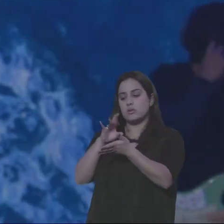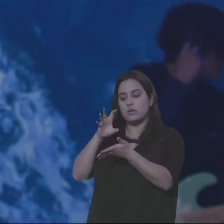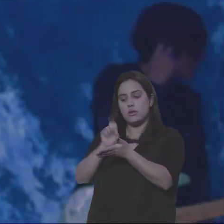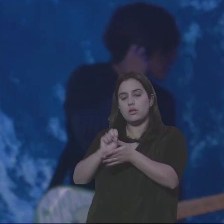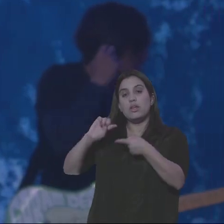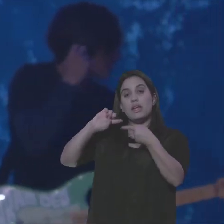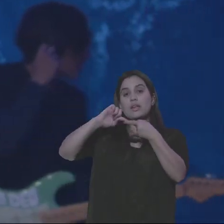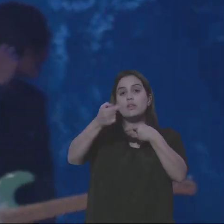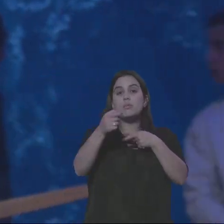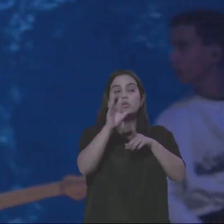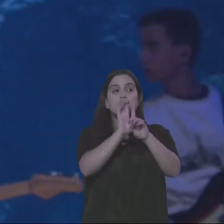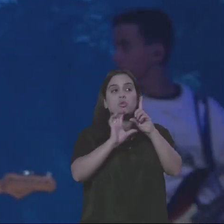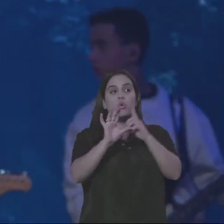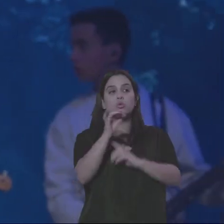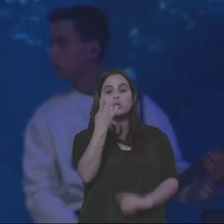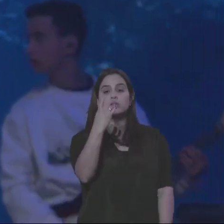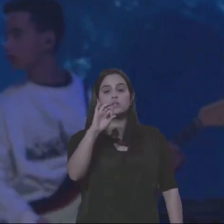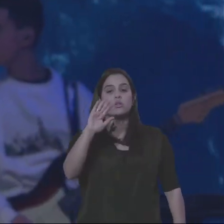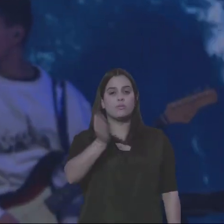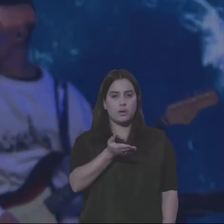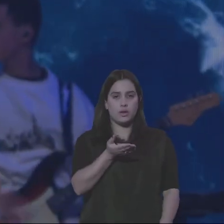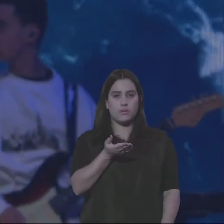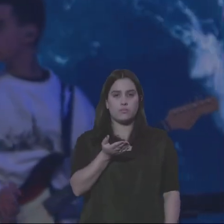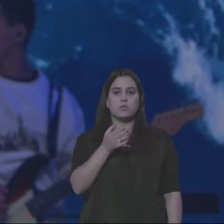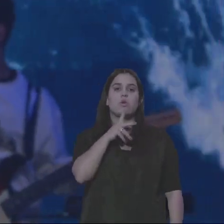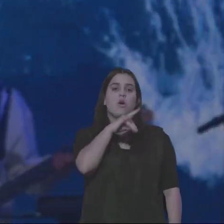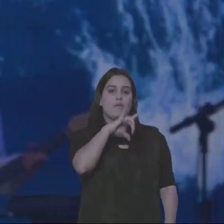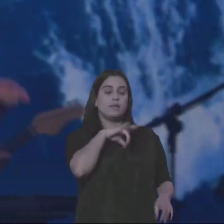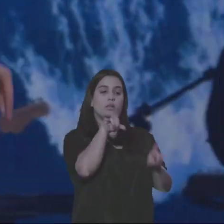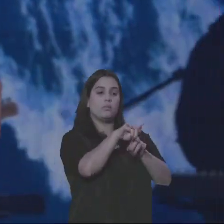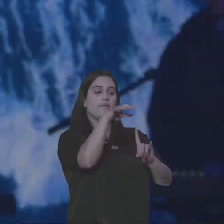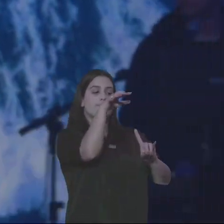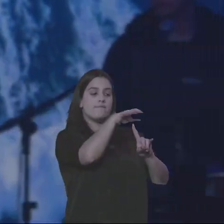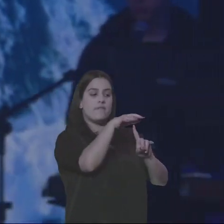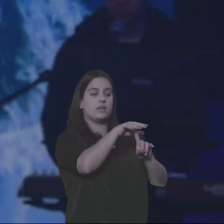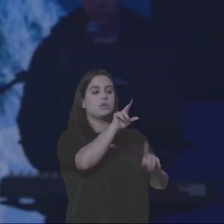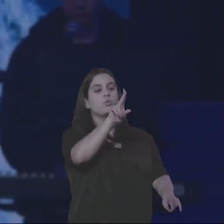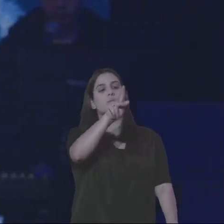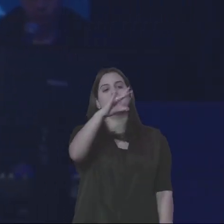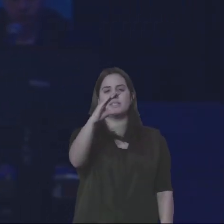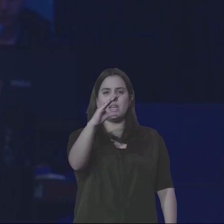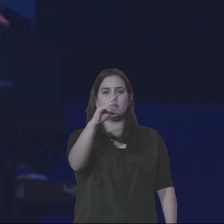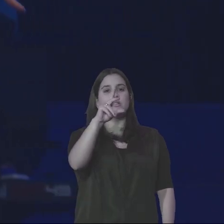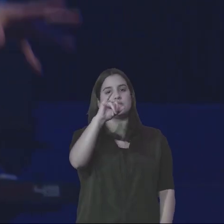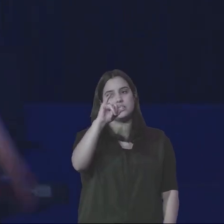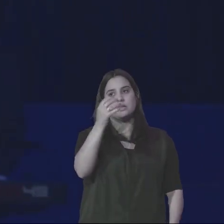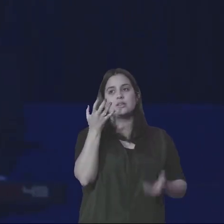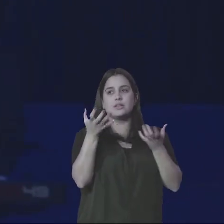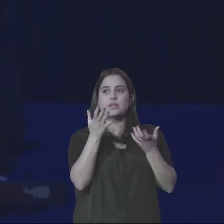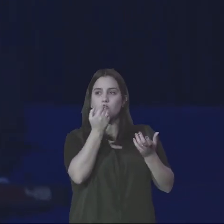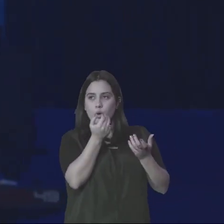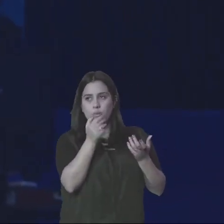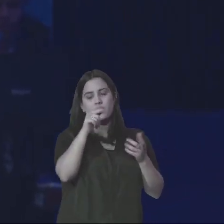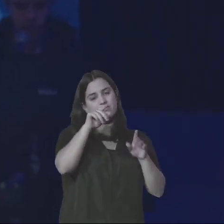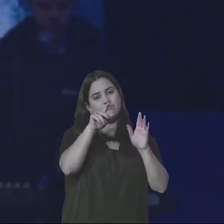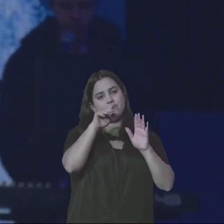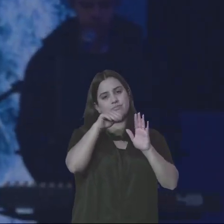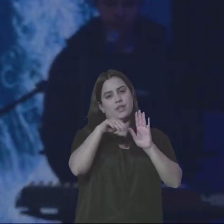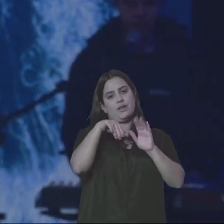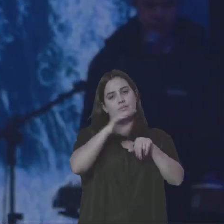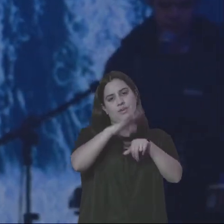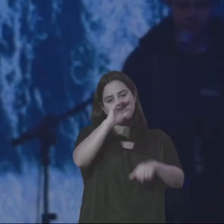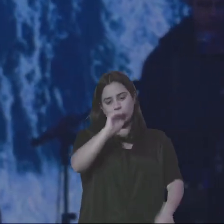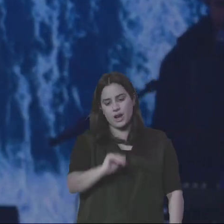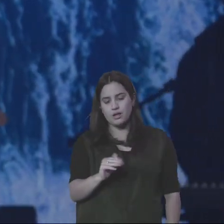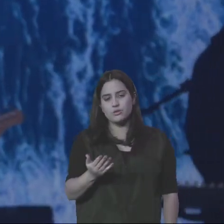do culto das 7h30 amanhã. Então, vai ter a feirinha do PC, se você quiser comer aqui na igreja, tá? Que é um pouquinho mais barato. Então, você aproveita, já